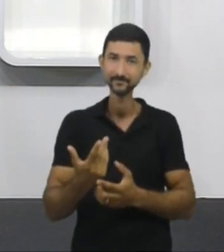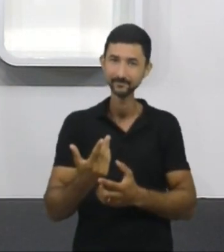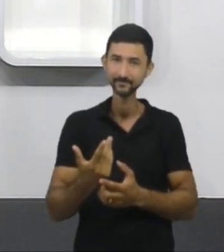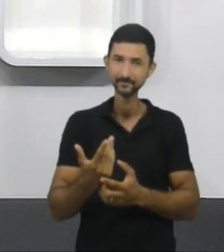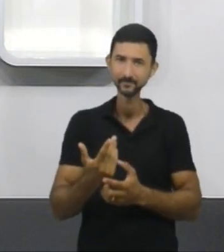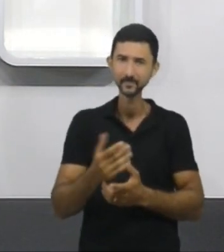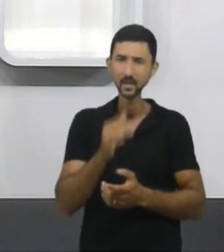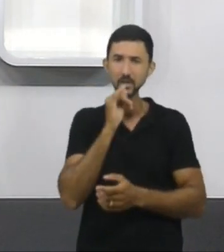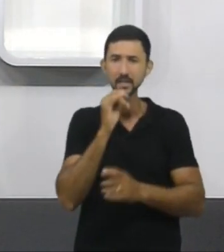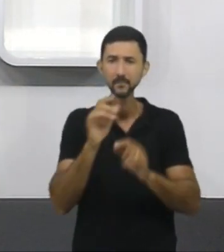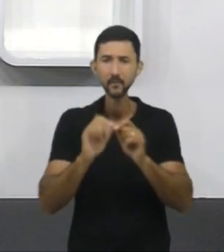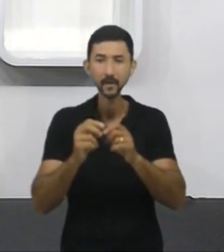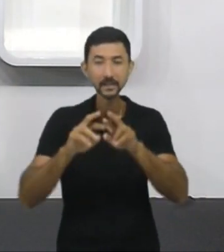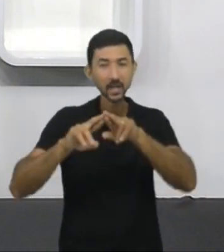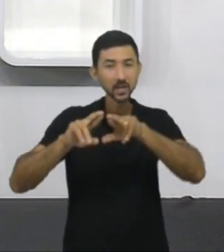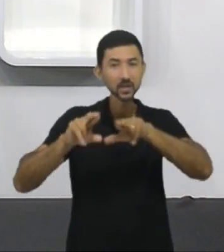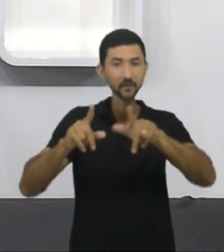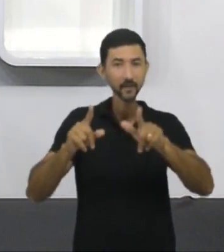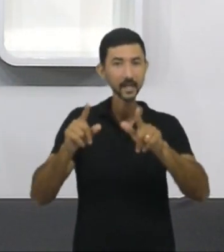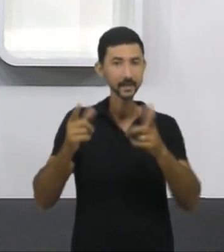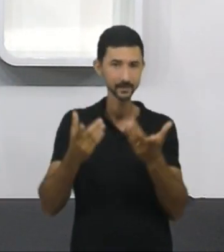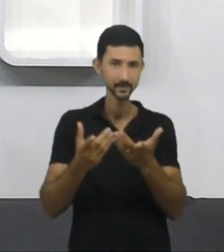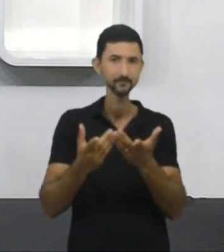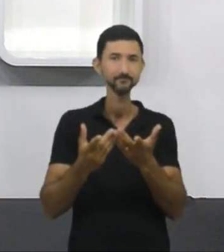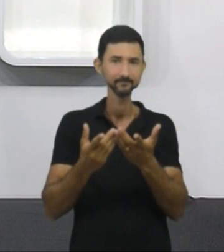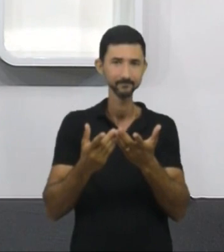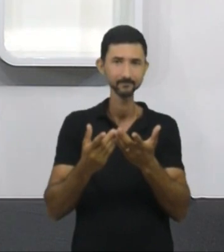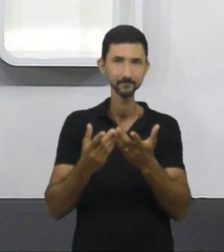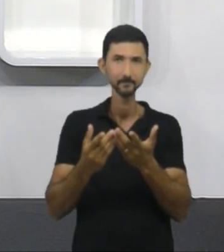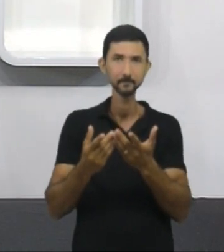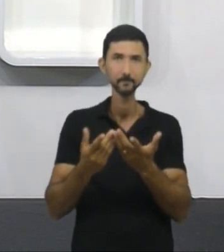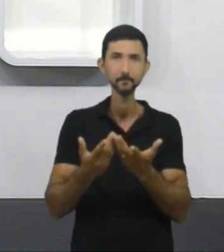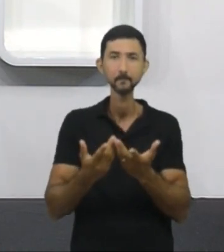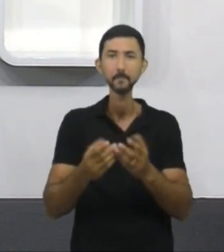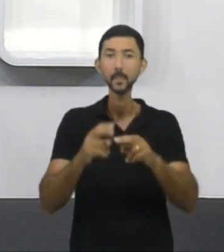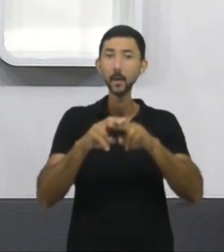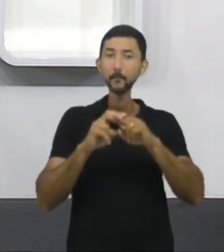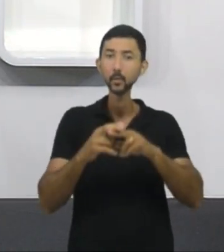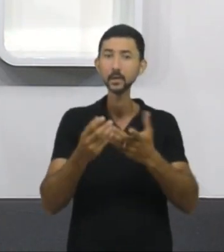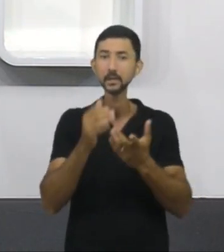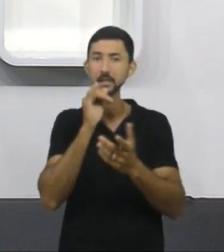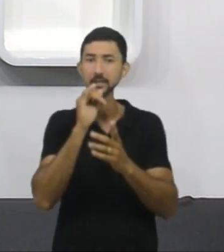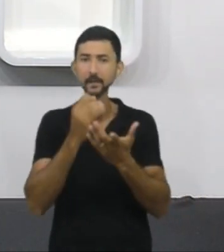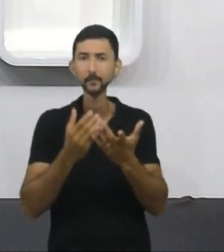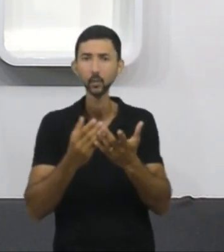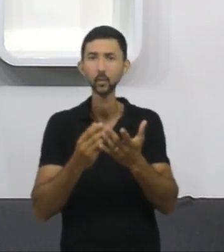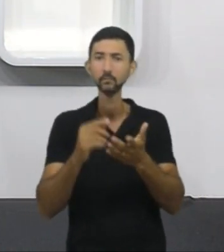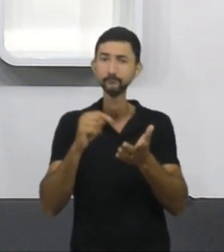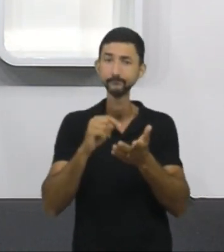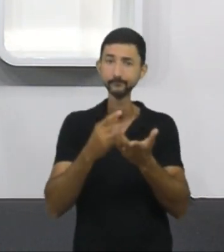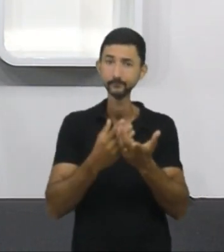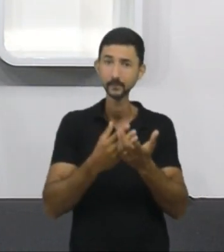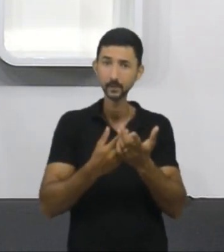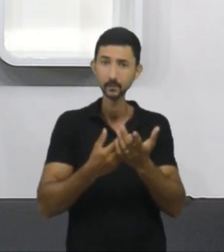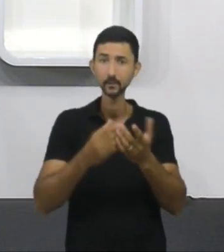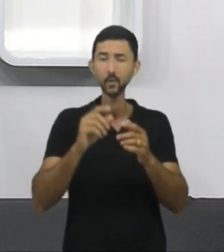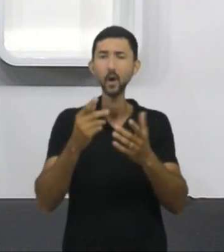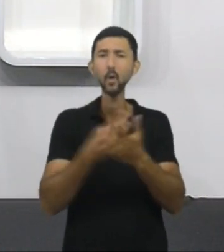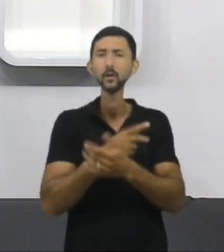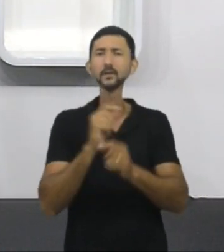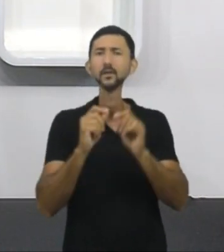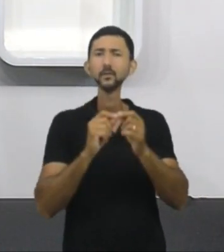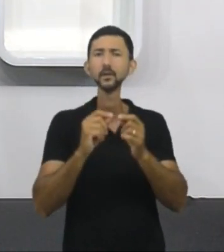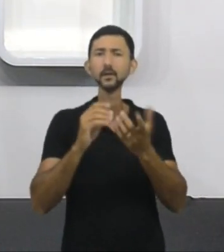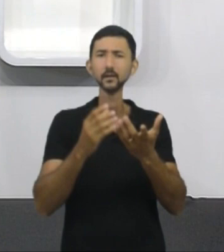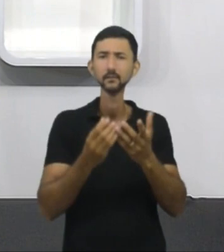faz aquilo que é diferente do que se espera que acontecesse. Por isso, nós dizemos que, nesse caso, o que